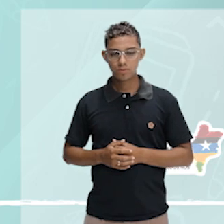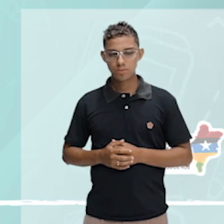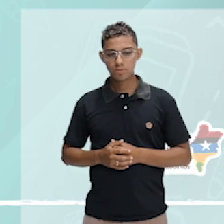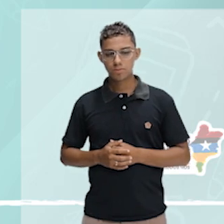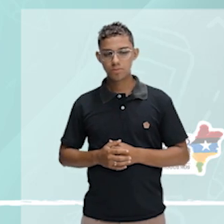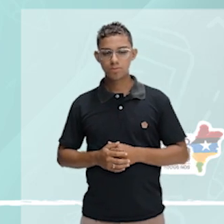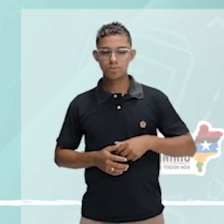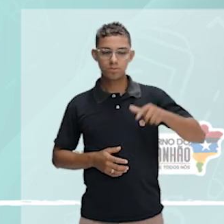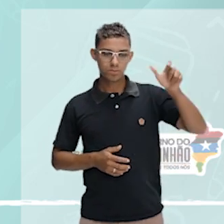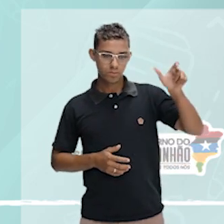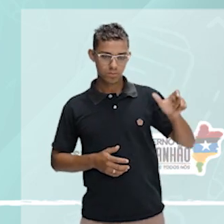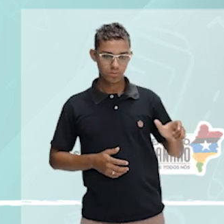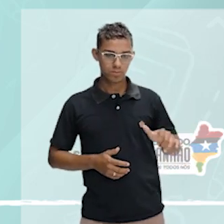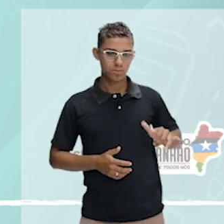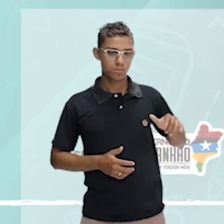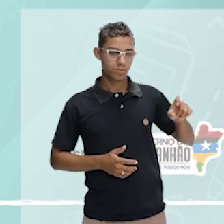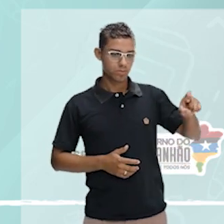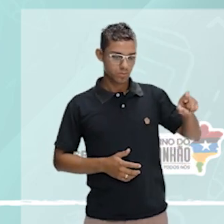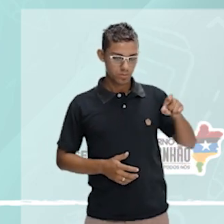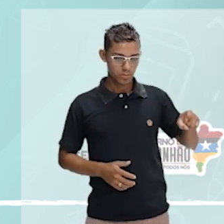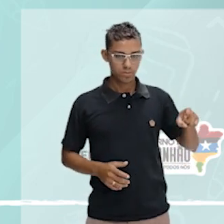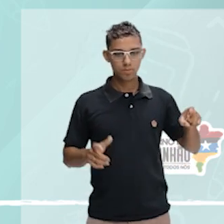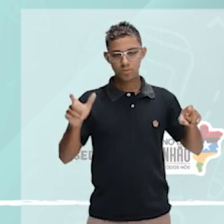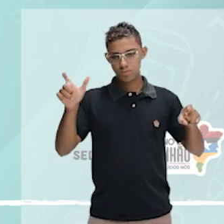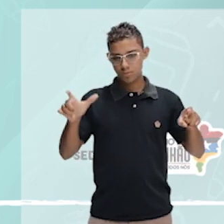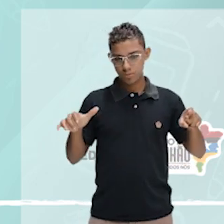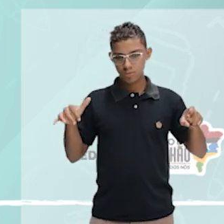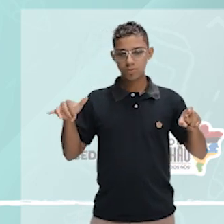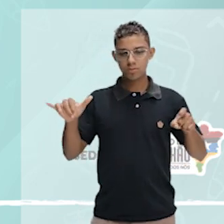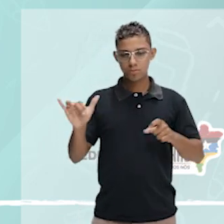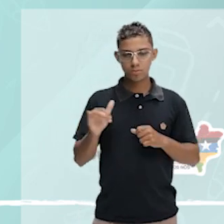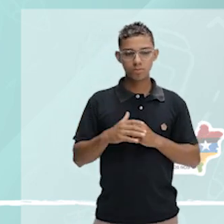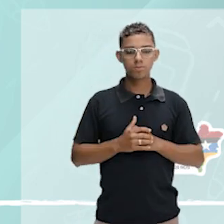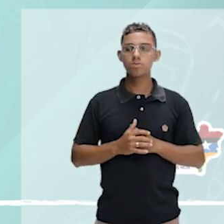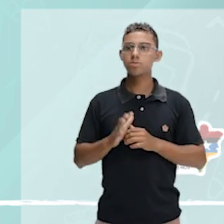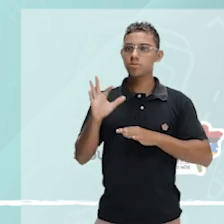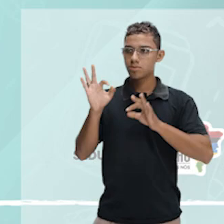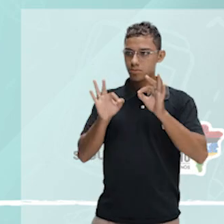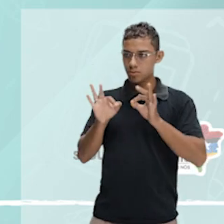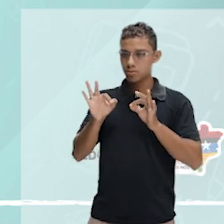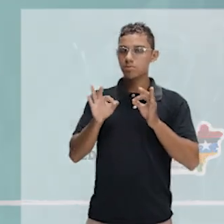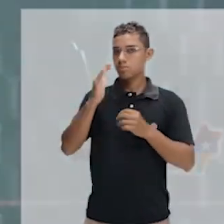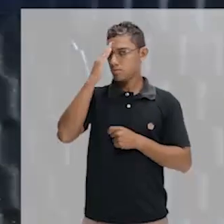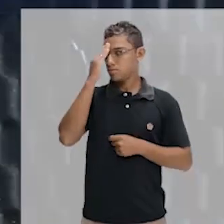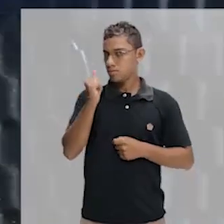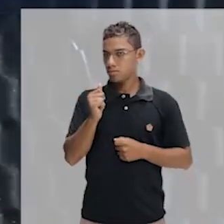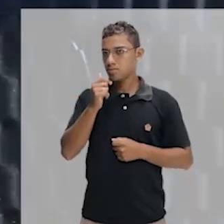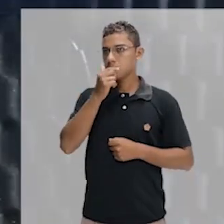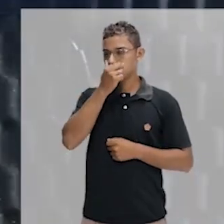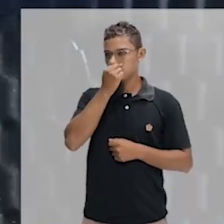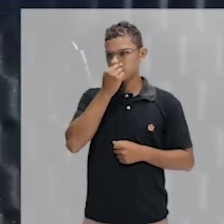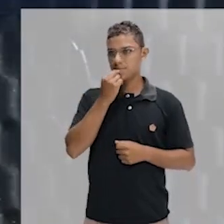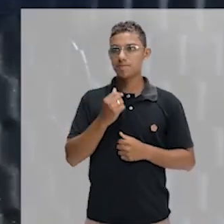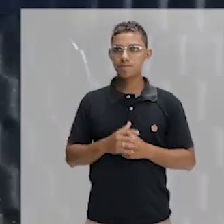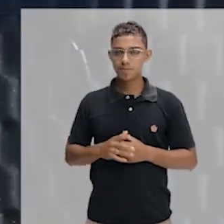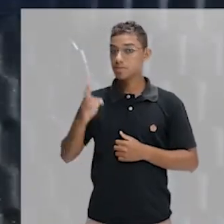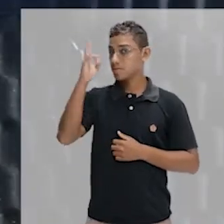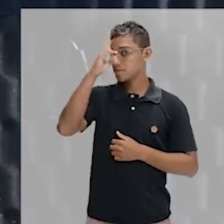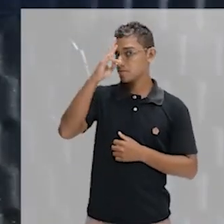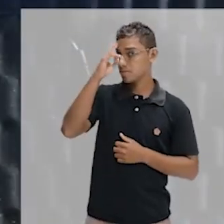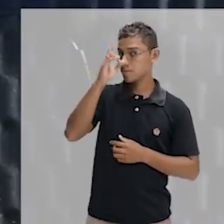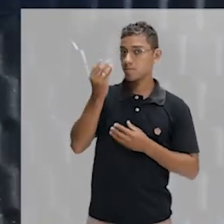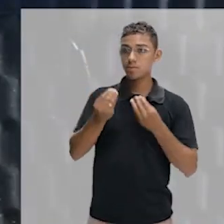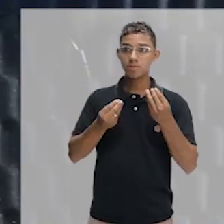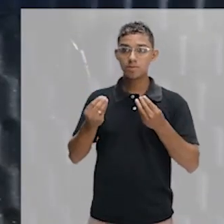X o valor do Y tá é importante você na hora que tiver montando a sua tabelinha você saber relembrar